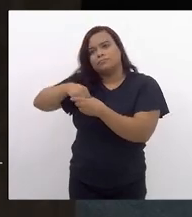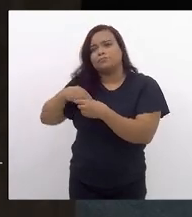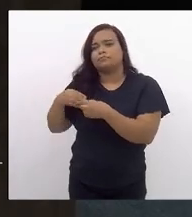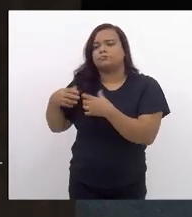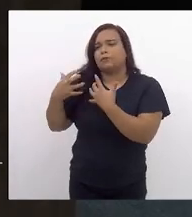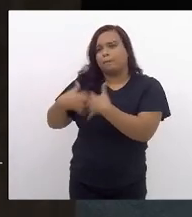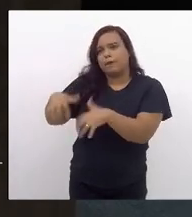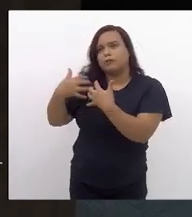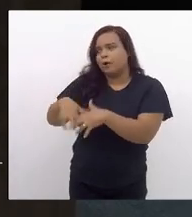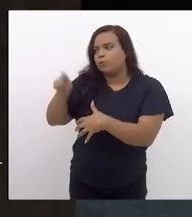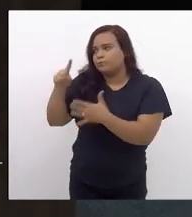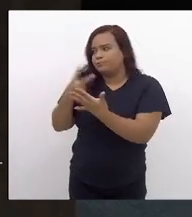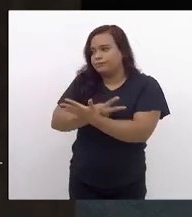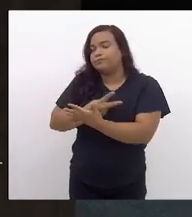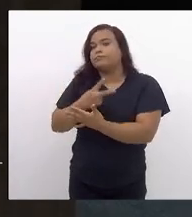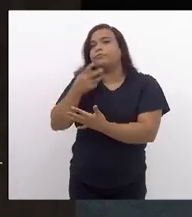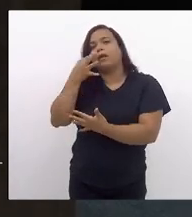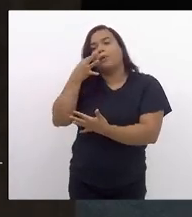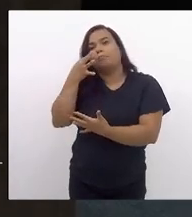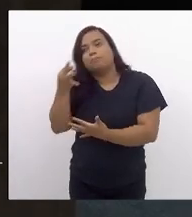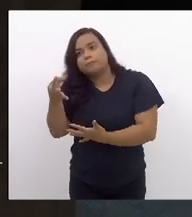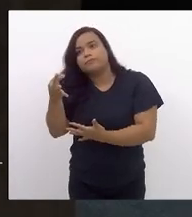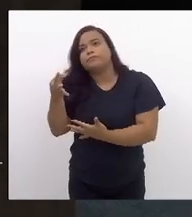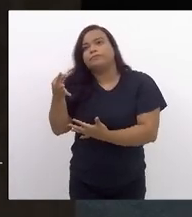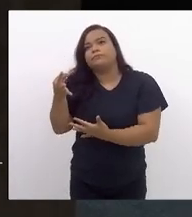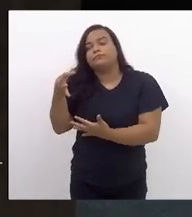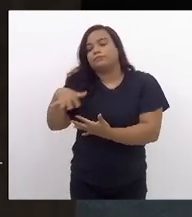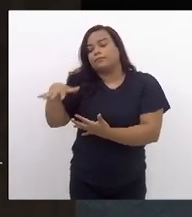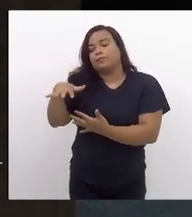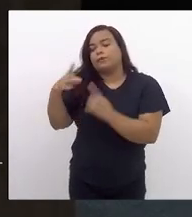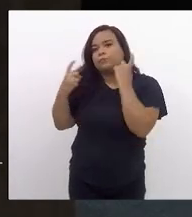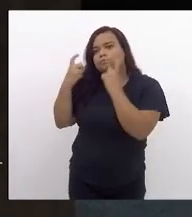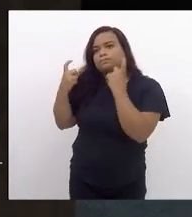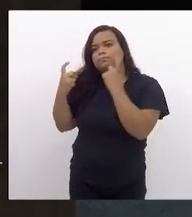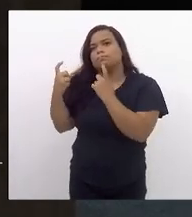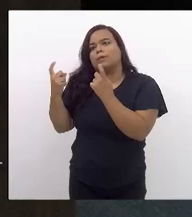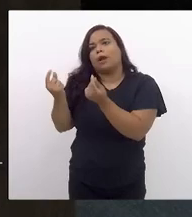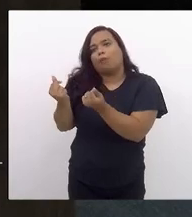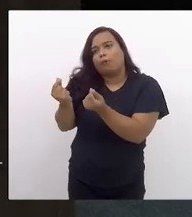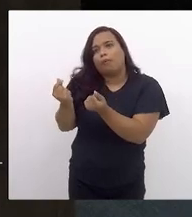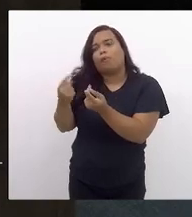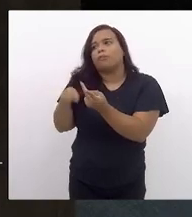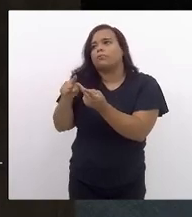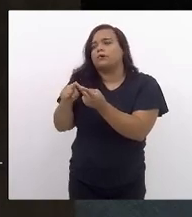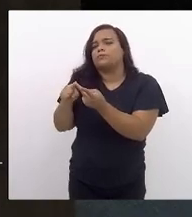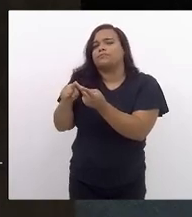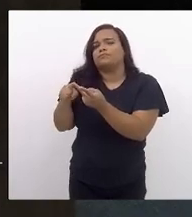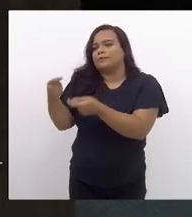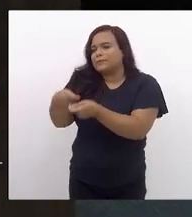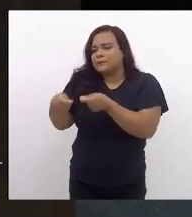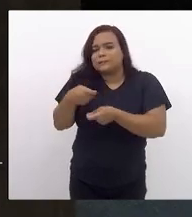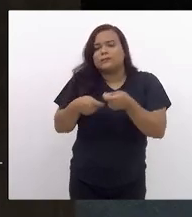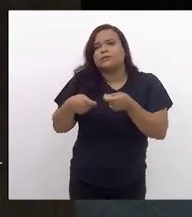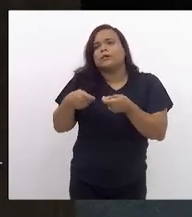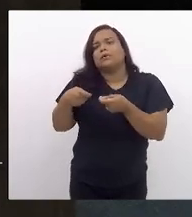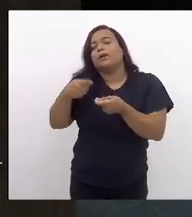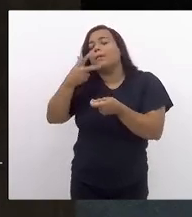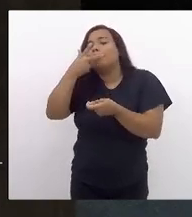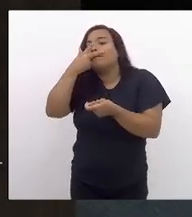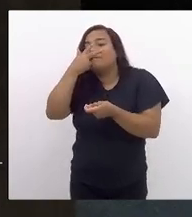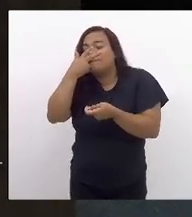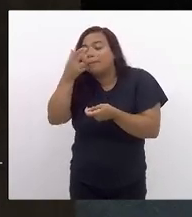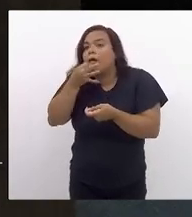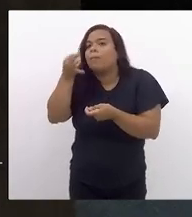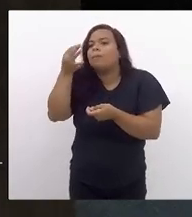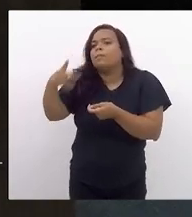que isso possa ser, sob o ponto de vista da recuperação econômica e financeira de Petrópolis, algo muito positivo. E acho